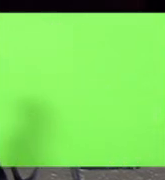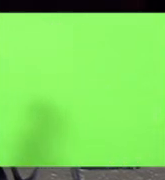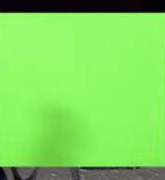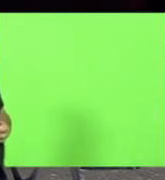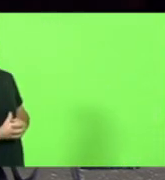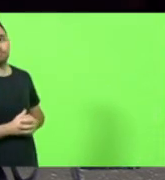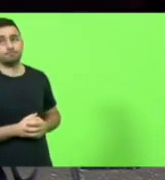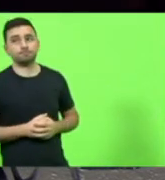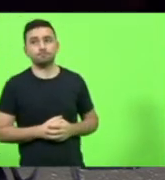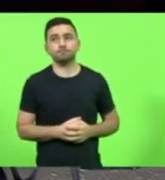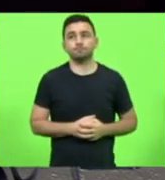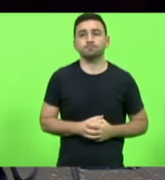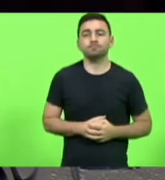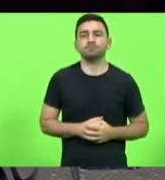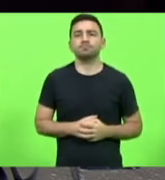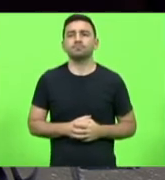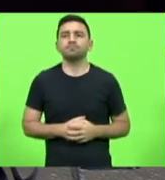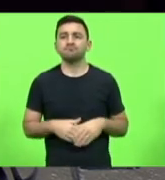não recupera.